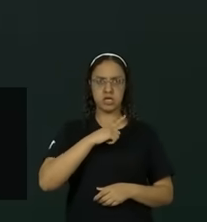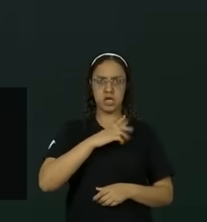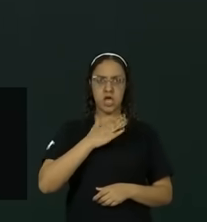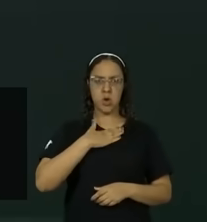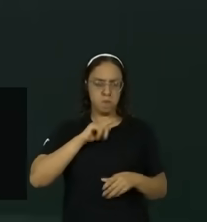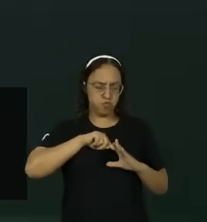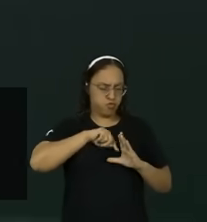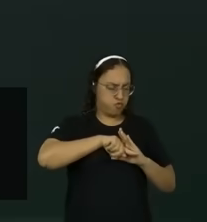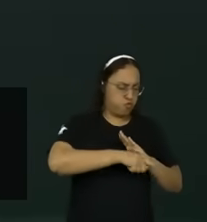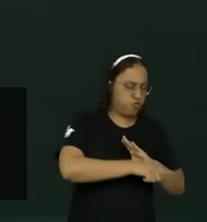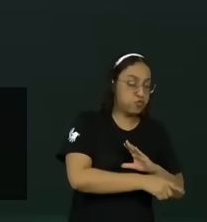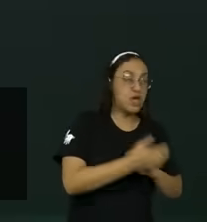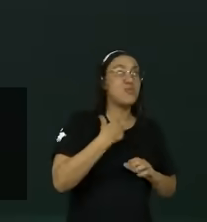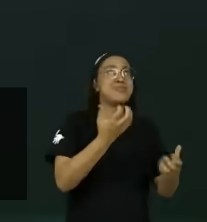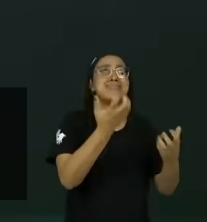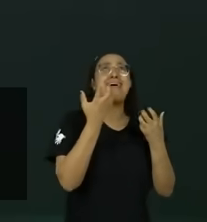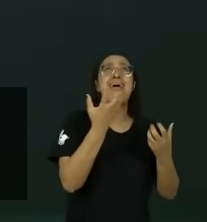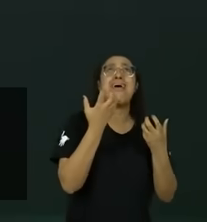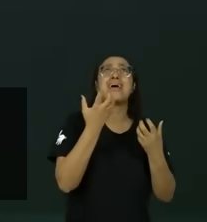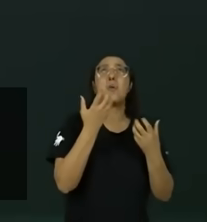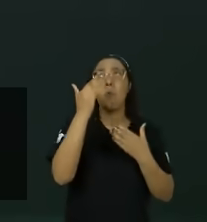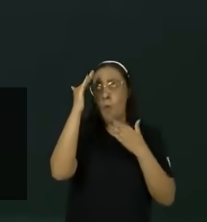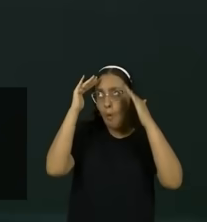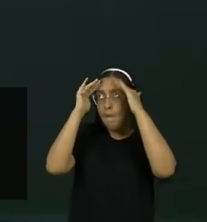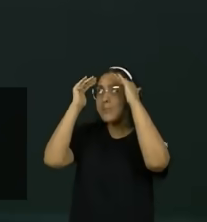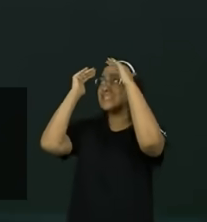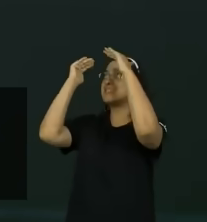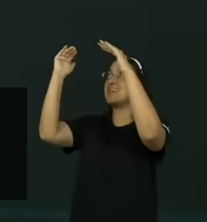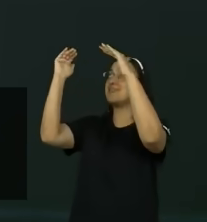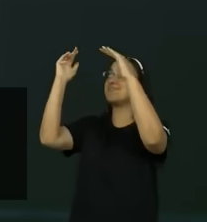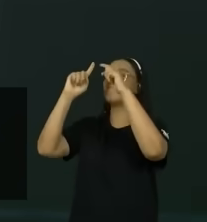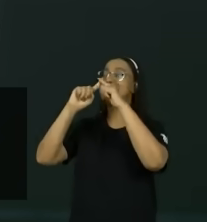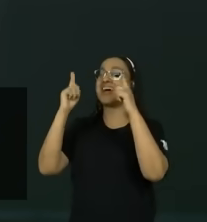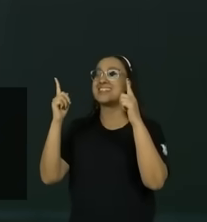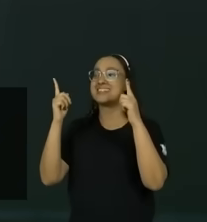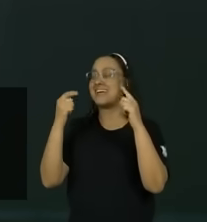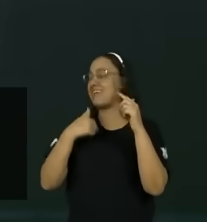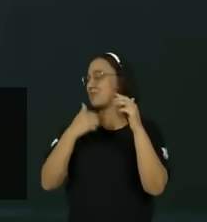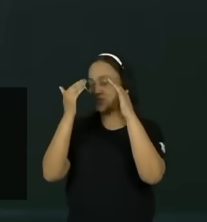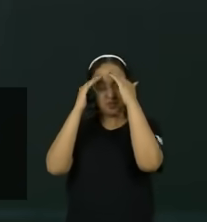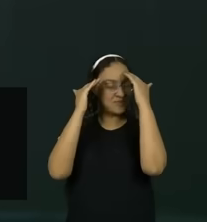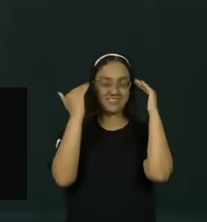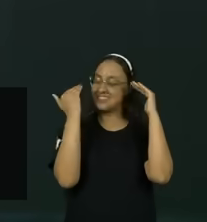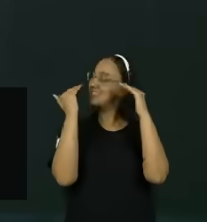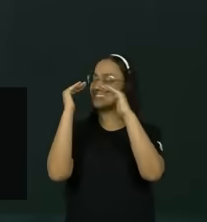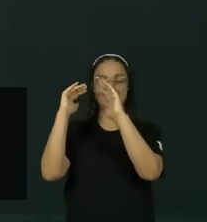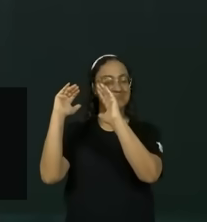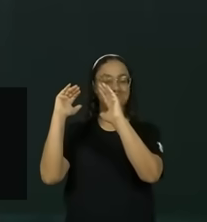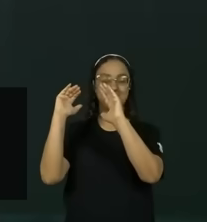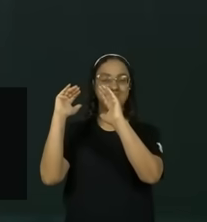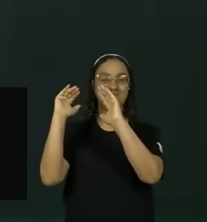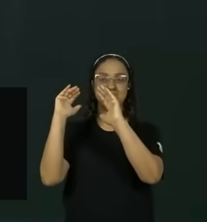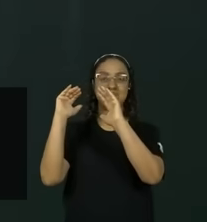ser, tenho prazer na lei de Deus. Mas vejo outra lei atuando nos membros do meu corpo, guerreando contra o